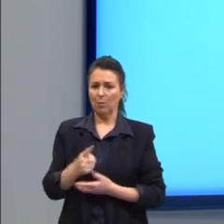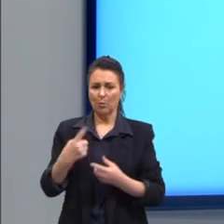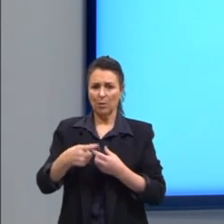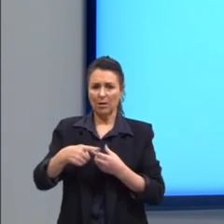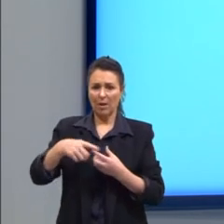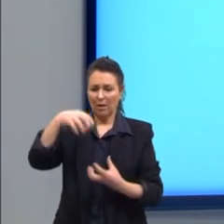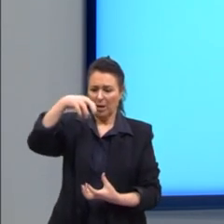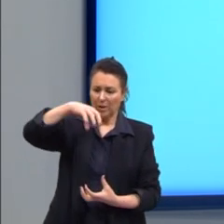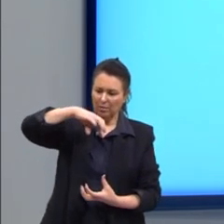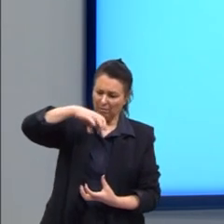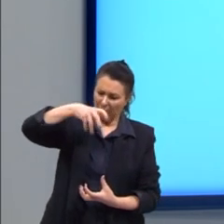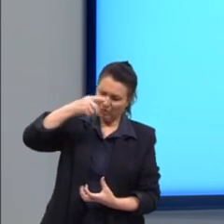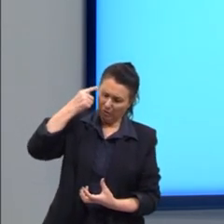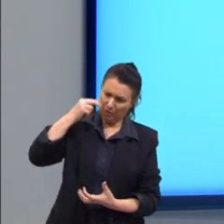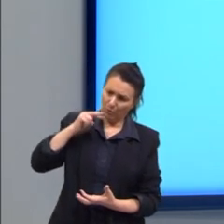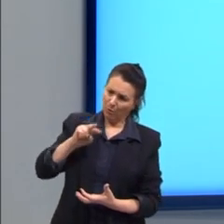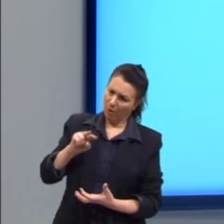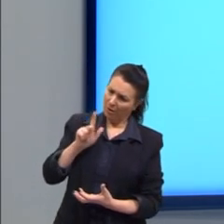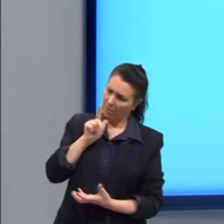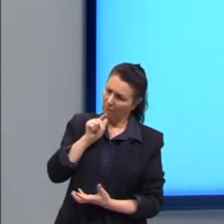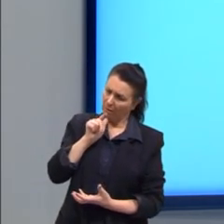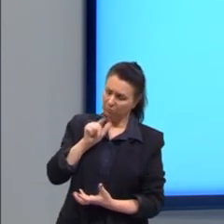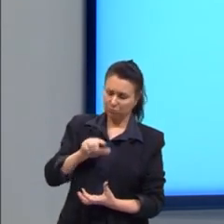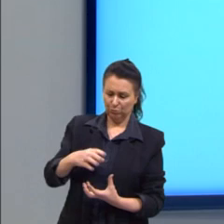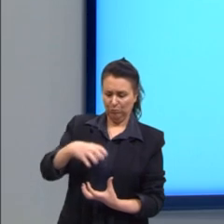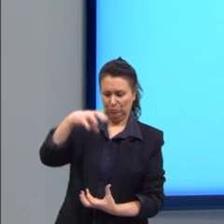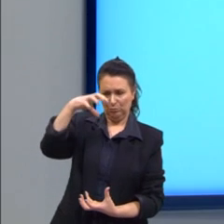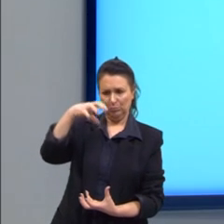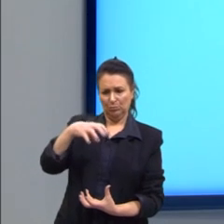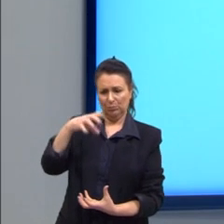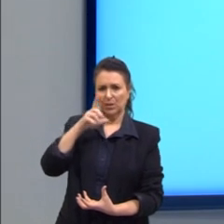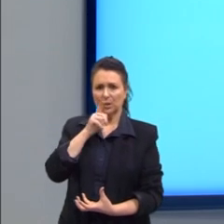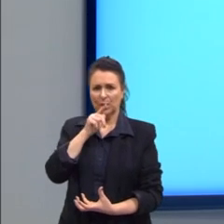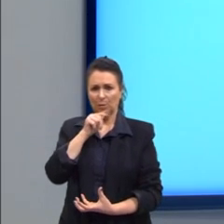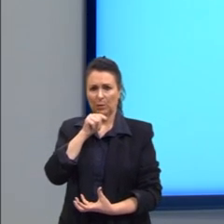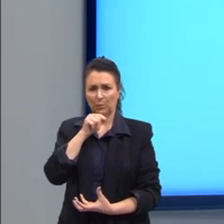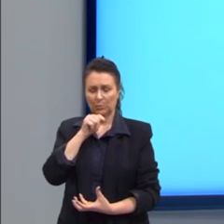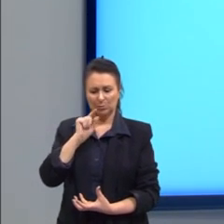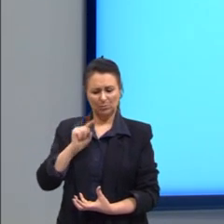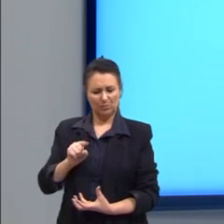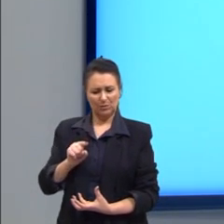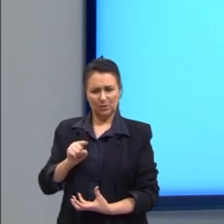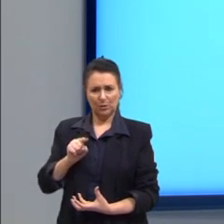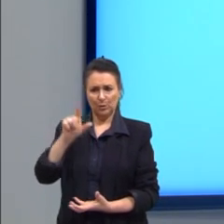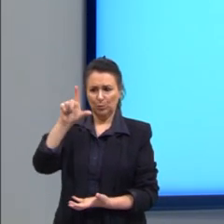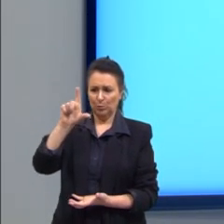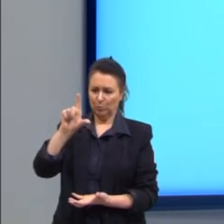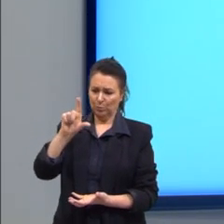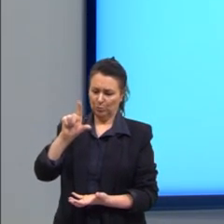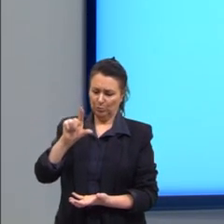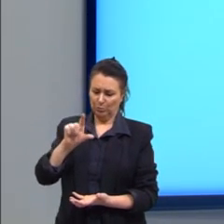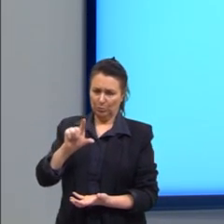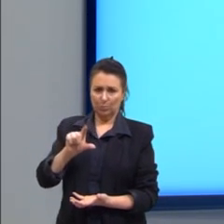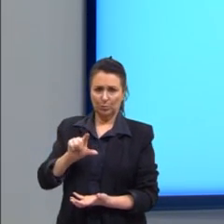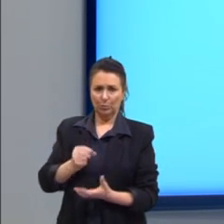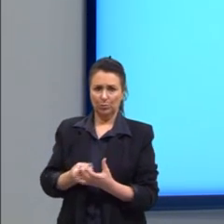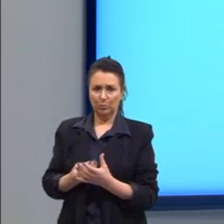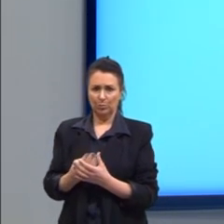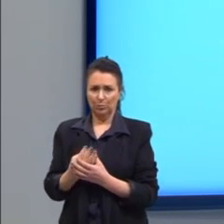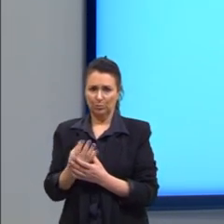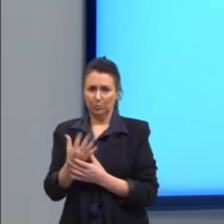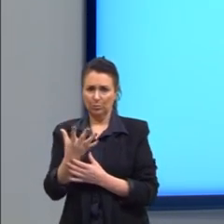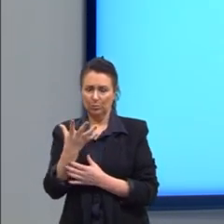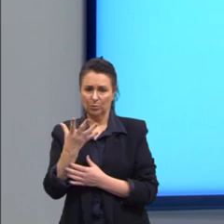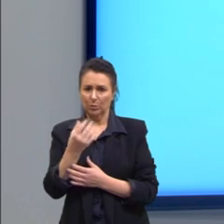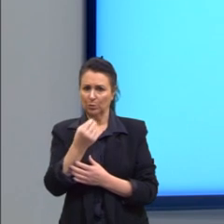fechado e sempre eu vou olhar porque ela garrafa d'água no supermercado você for comprar uma água vai ter meio litro né de água ou 2 litros da água